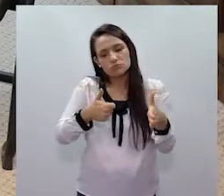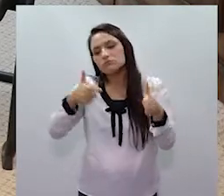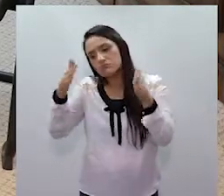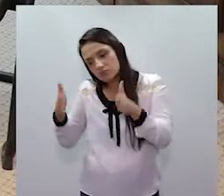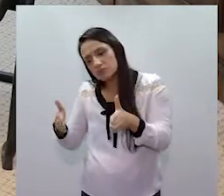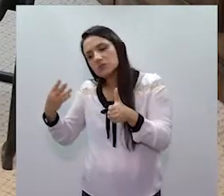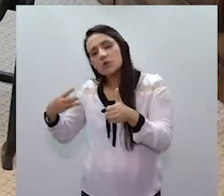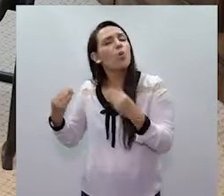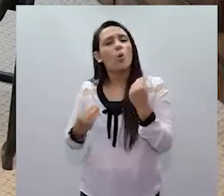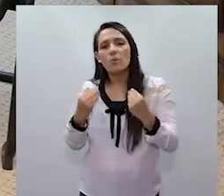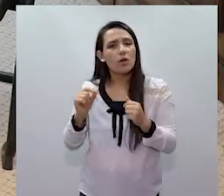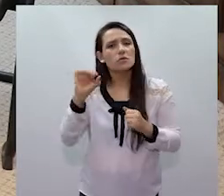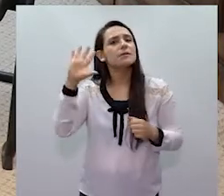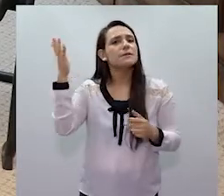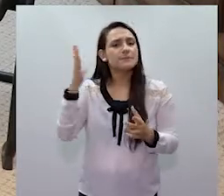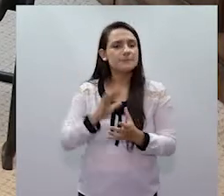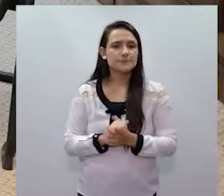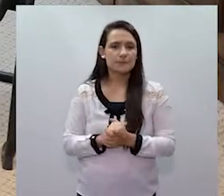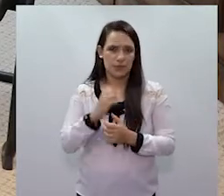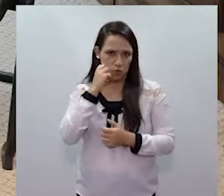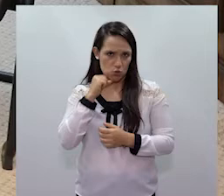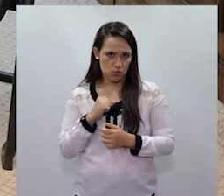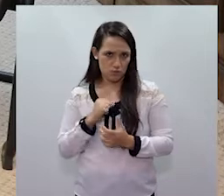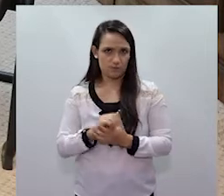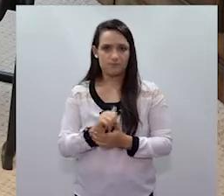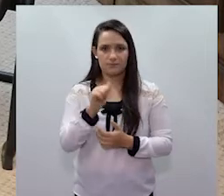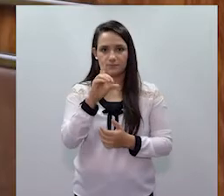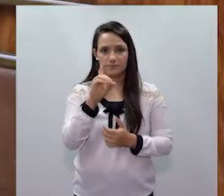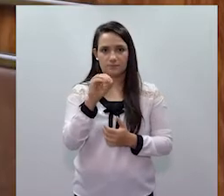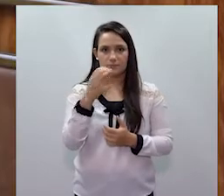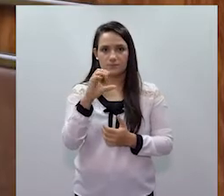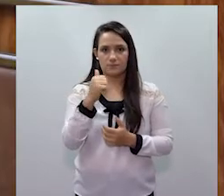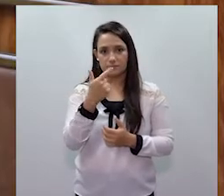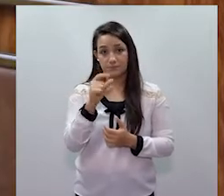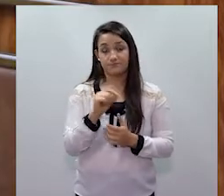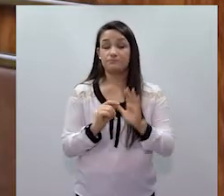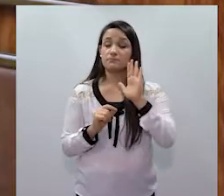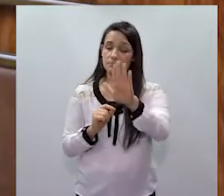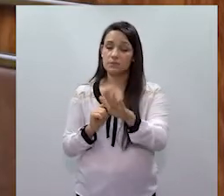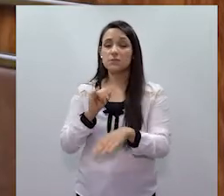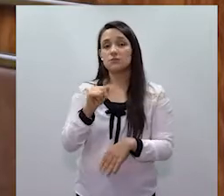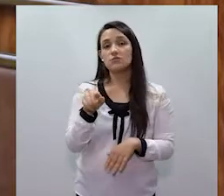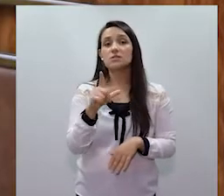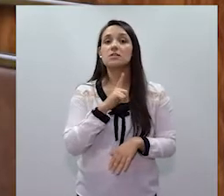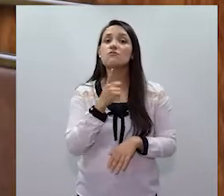como que é o processo de adoção. Bem, a pessoa que pretende